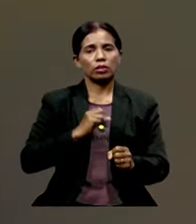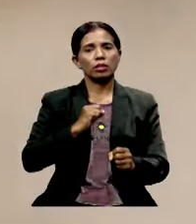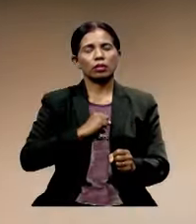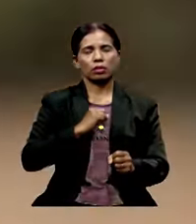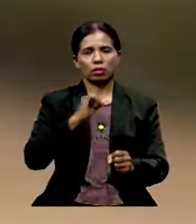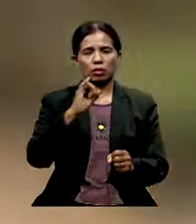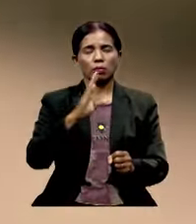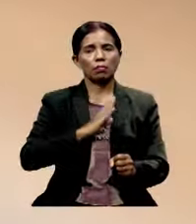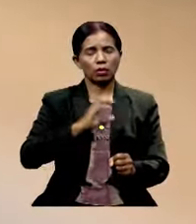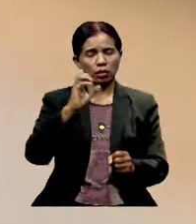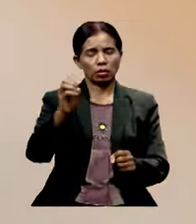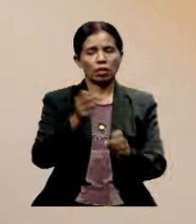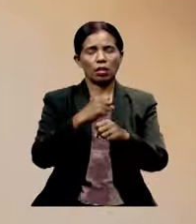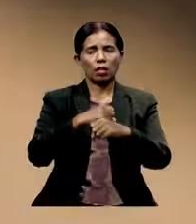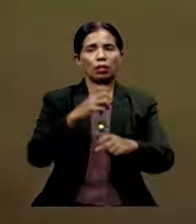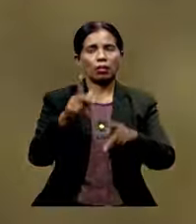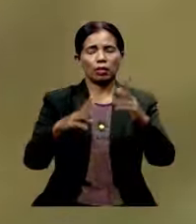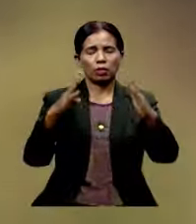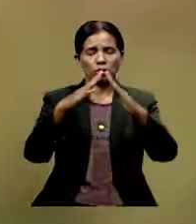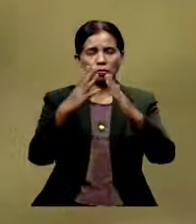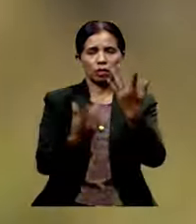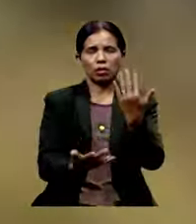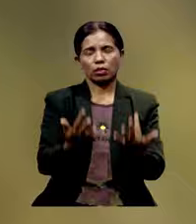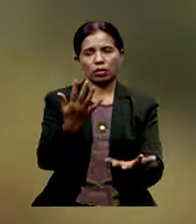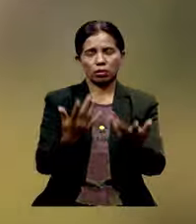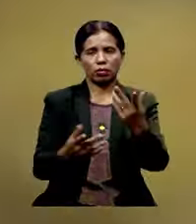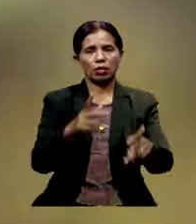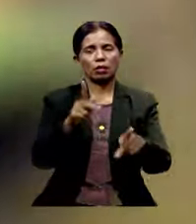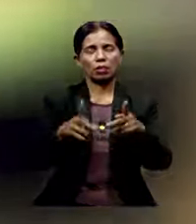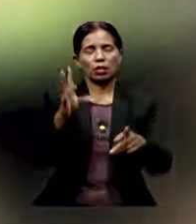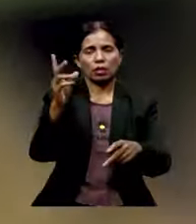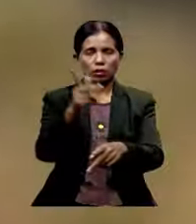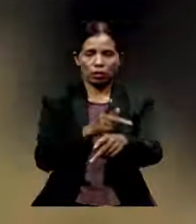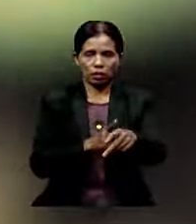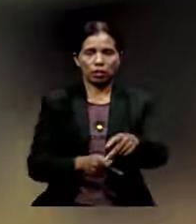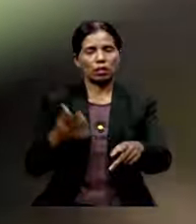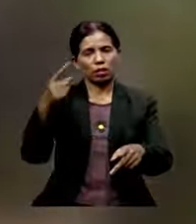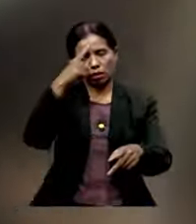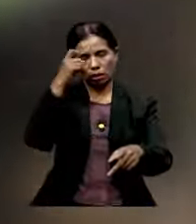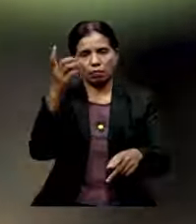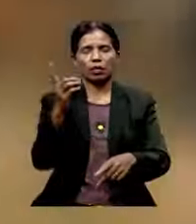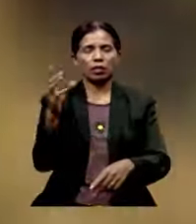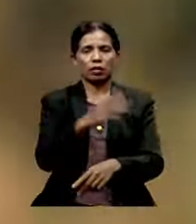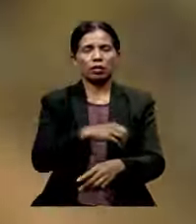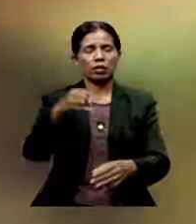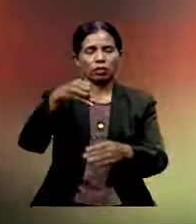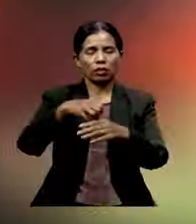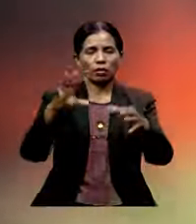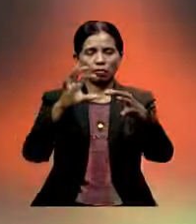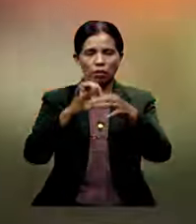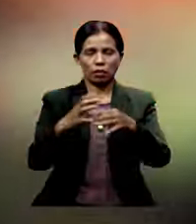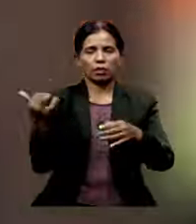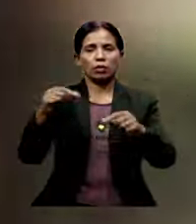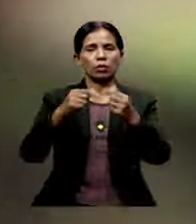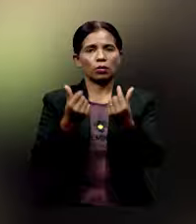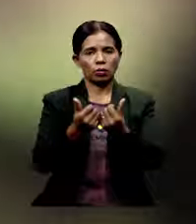o di resulta komunidade nia uma sanulu hetang sunu, no ema na inghitu hetang kanek, kaso ne akontese tamba disconfia involve membro sira entre